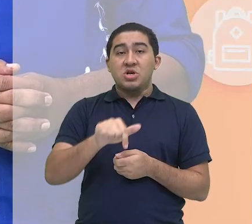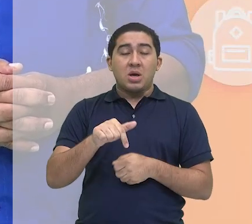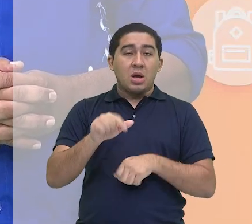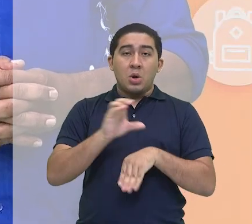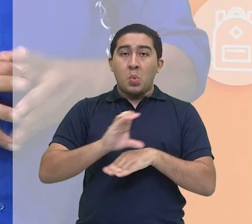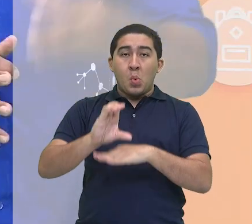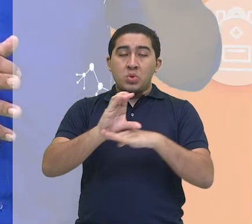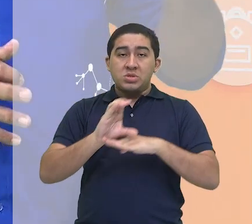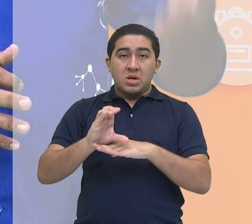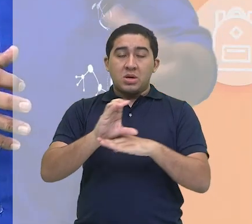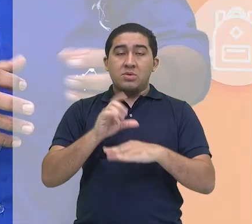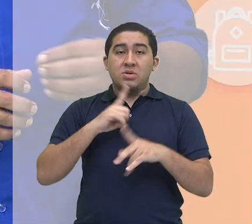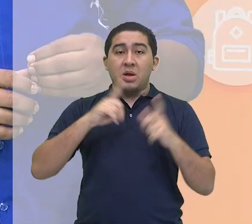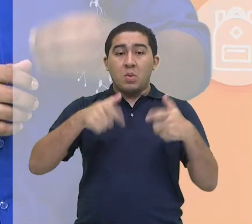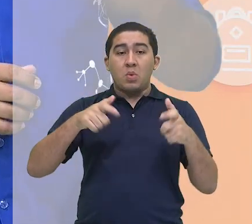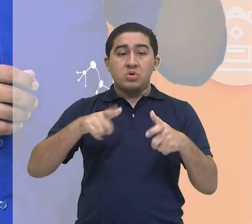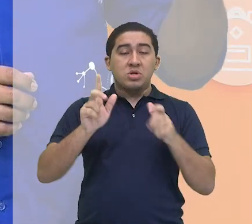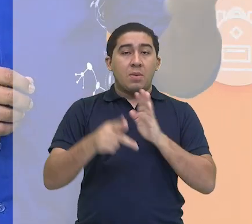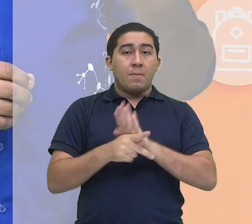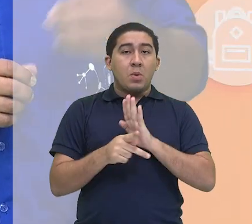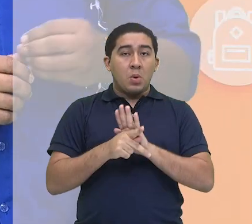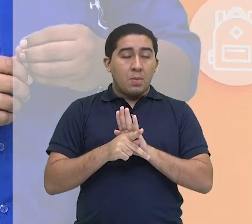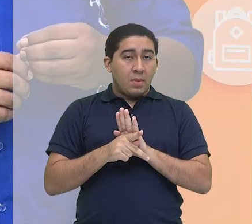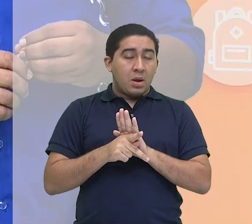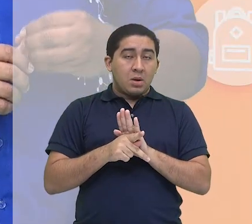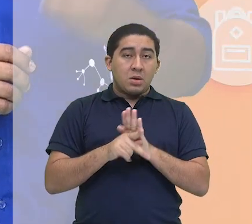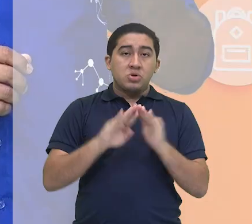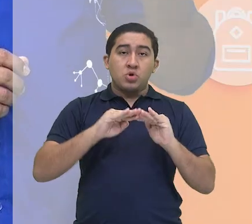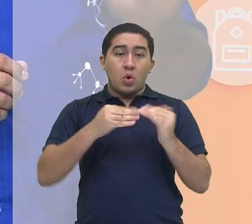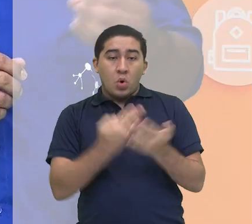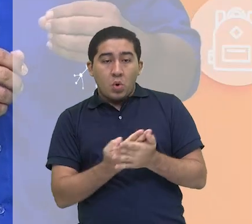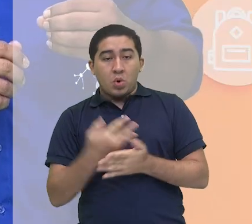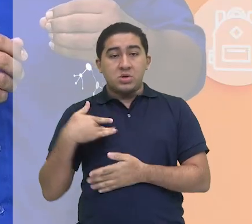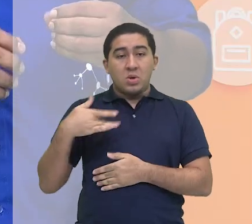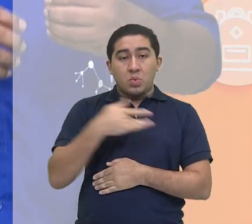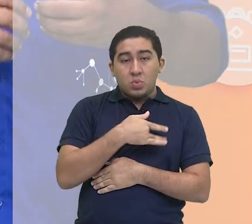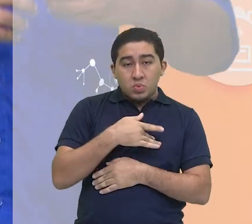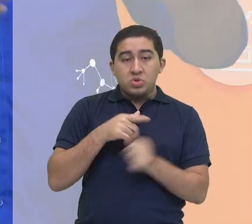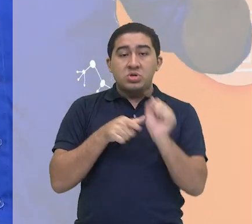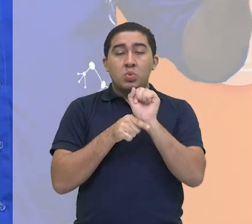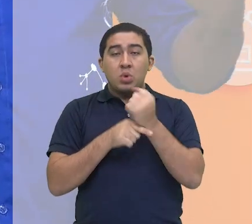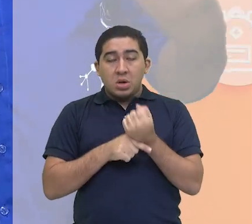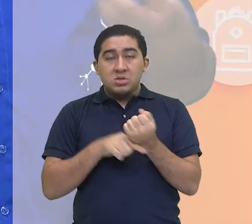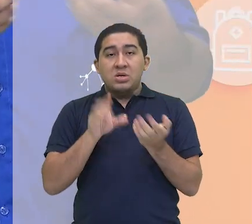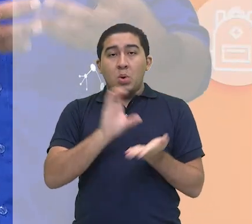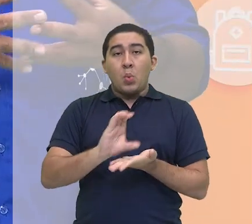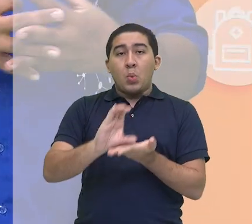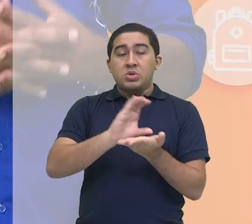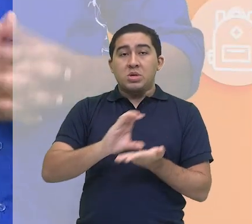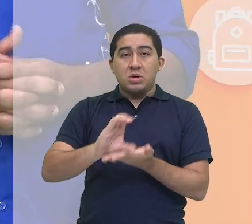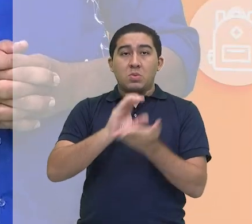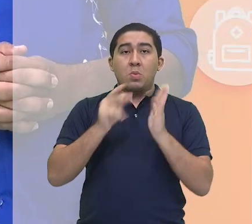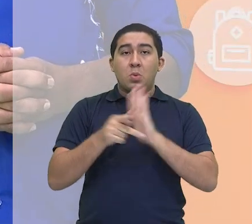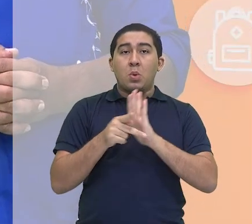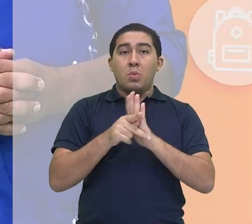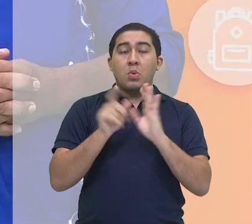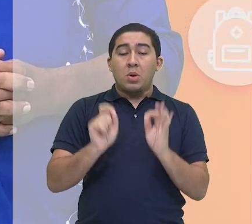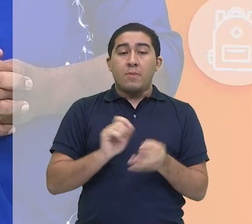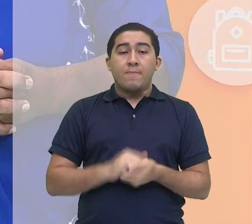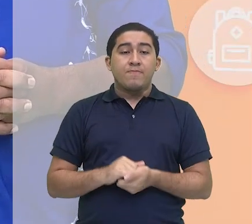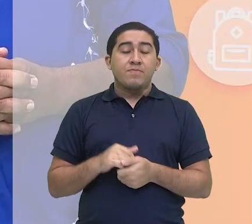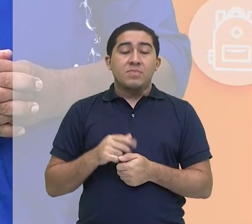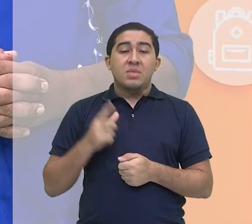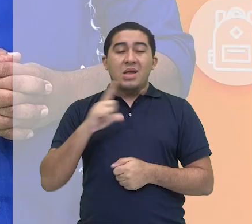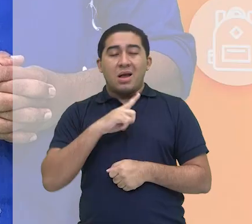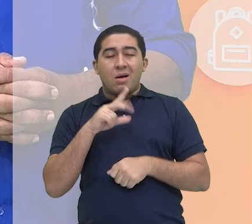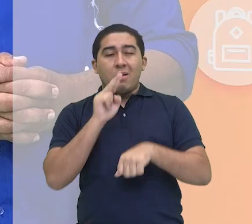os conselhos que tem nas escolas, que tem na saúde, na segurança pública. Existem conselhos para